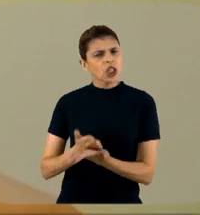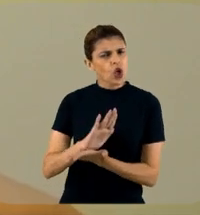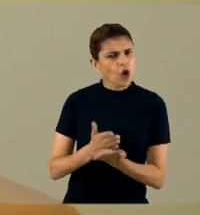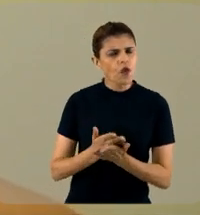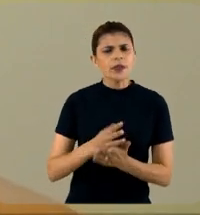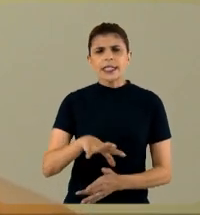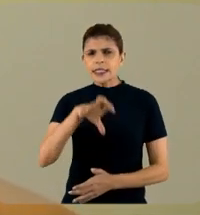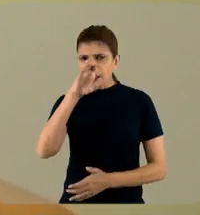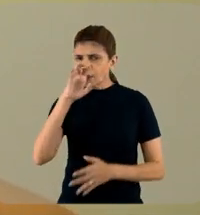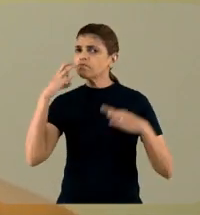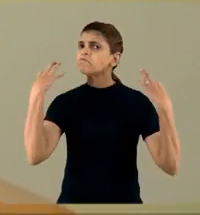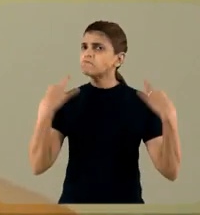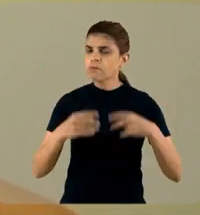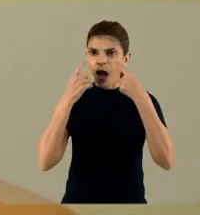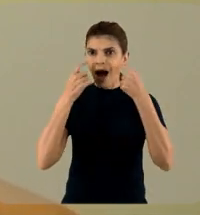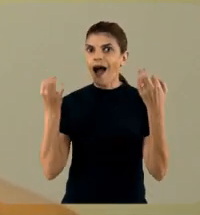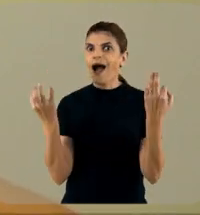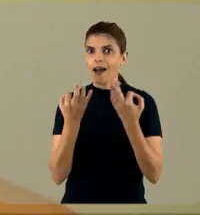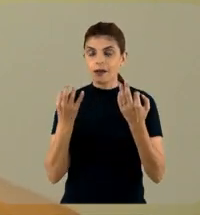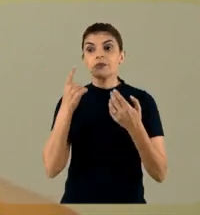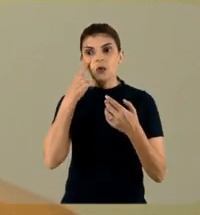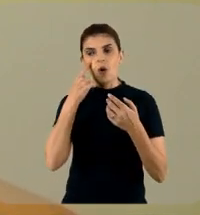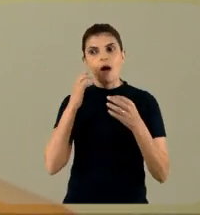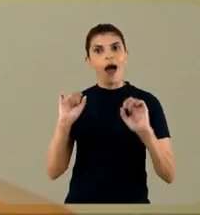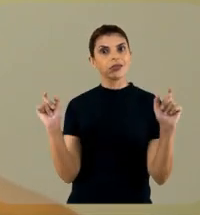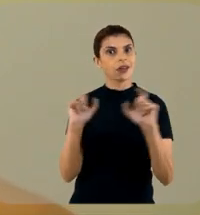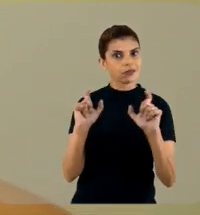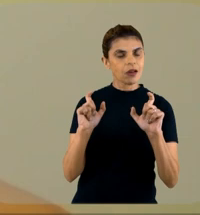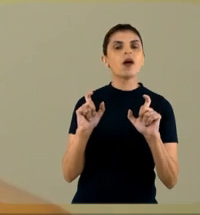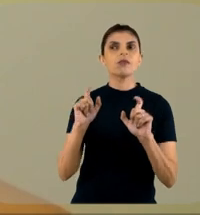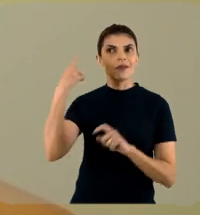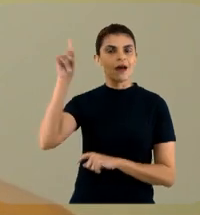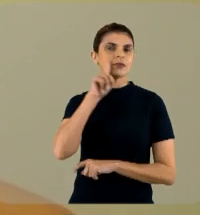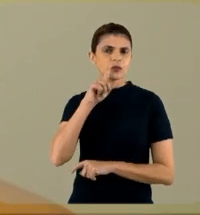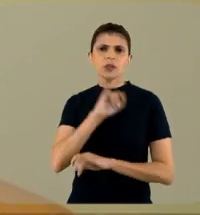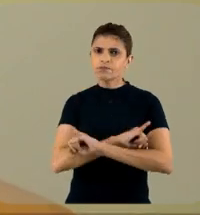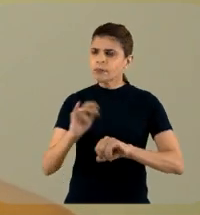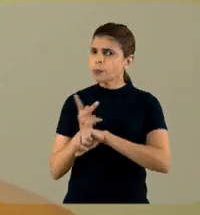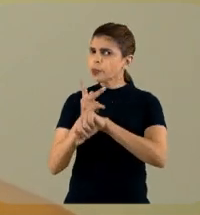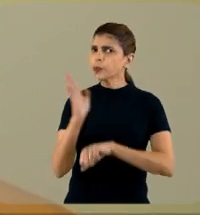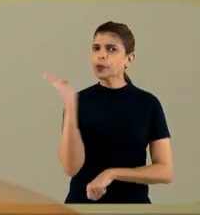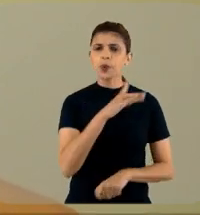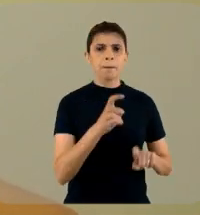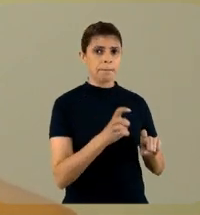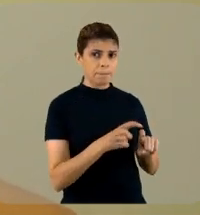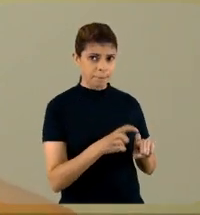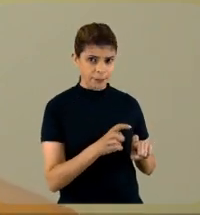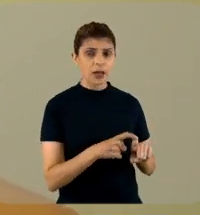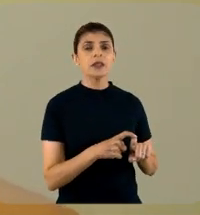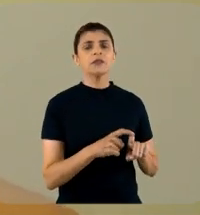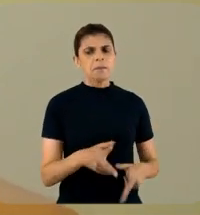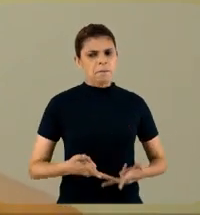desconforto respir os já são considerados sinais de alerta pelo CDC americano sugerindo então que os que os indivíduos já procurem assistência médica